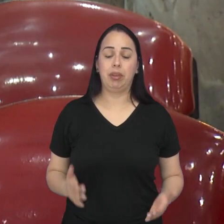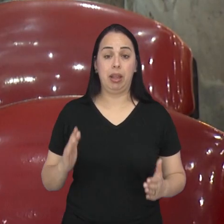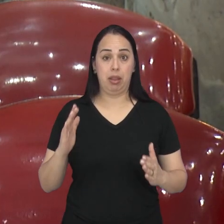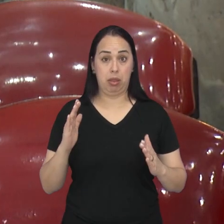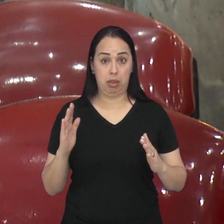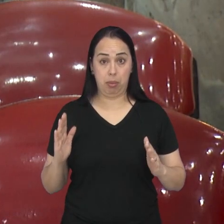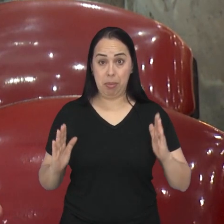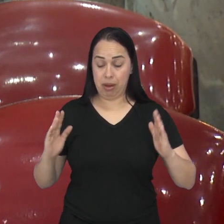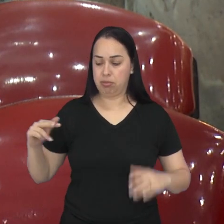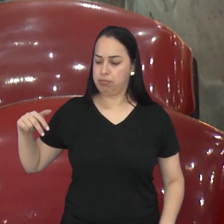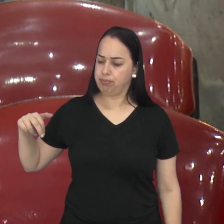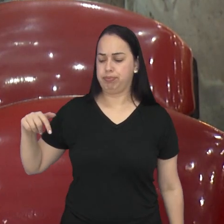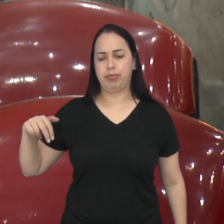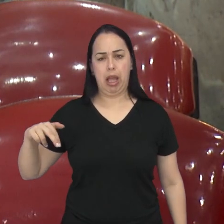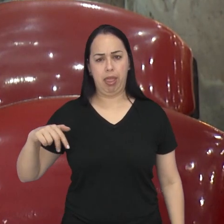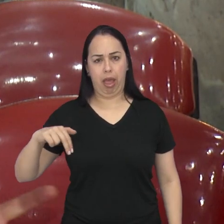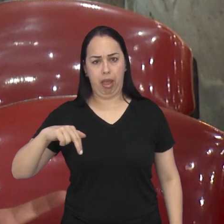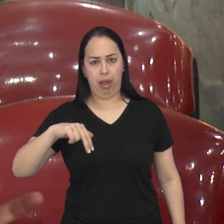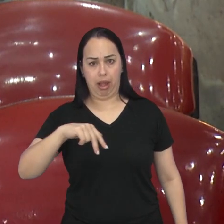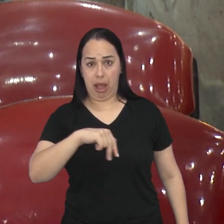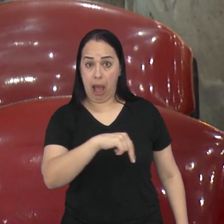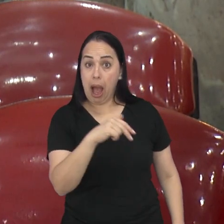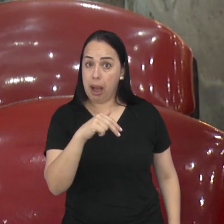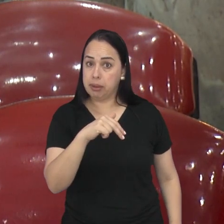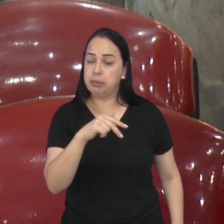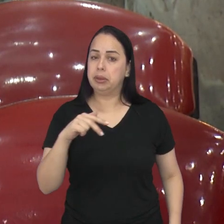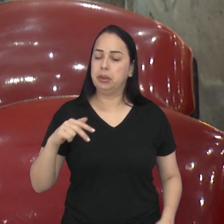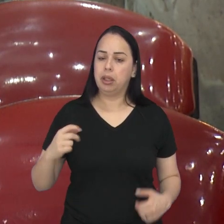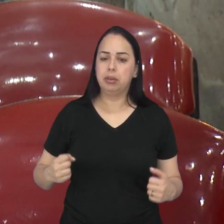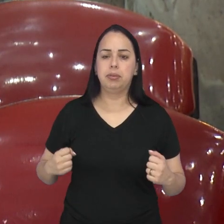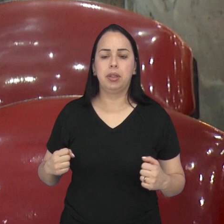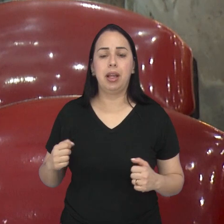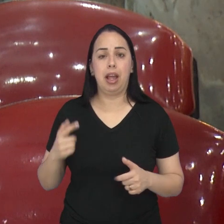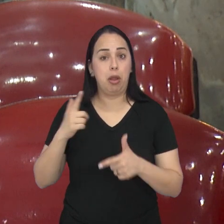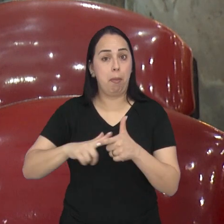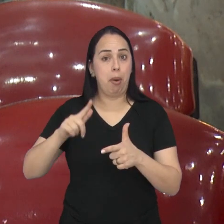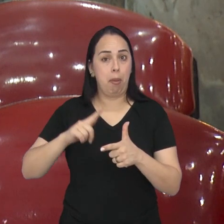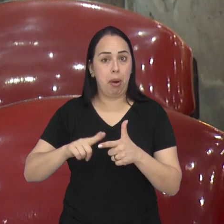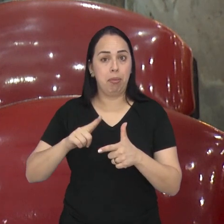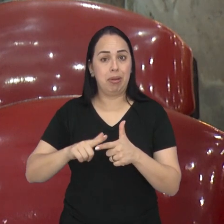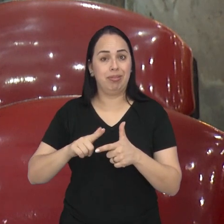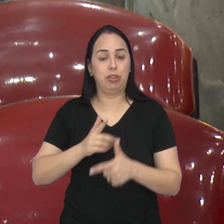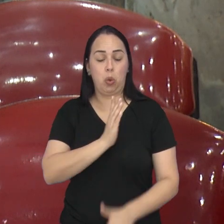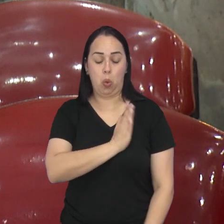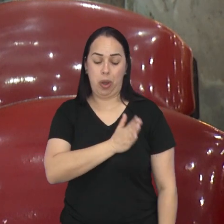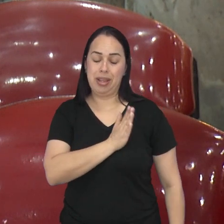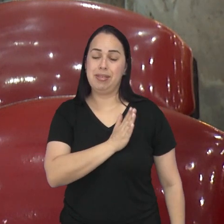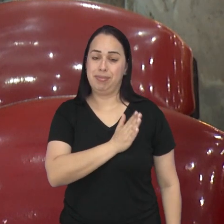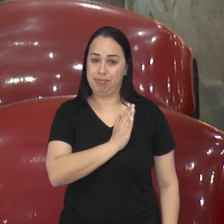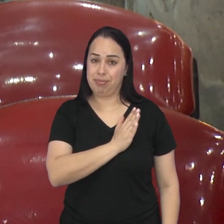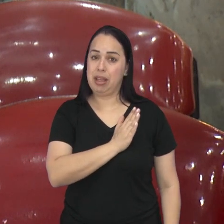Durante a caminhada minha para Aparecida, né, a pé, né, eu tive um problema sério no coração.